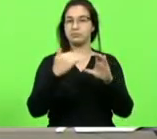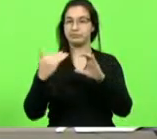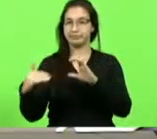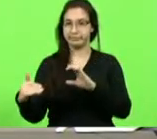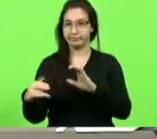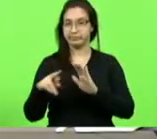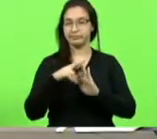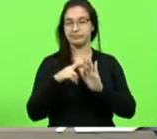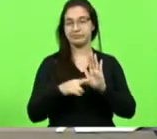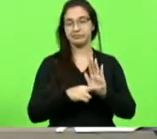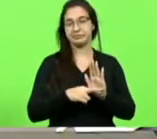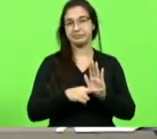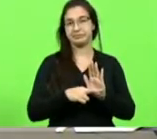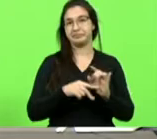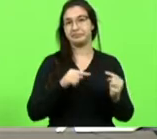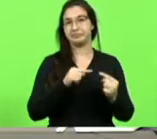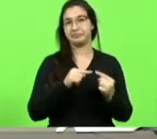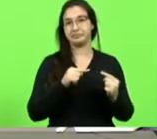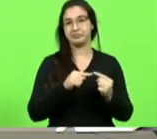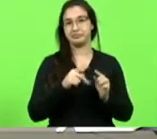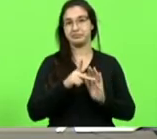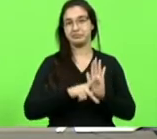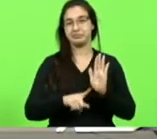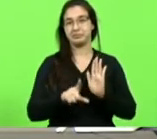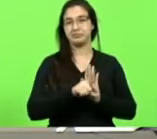conforme o regimento interno. Projeto de Lei